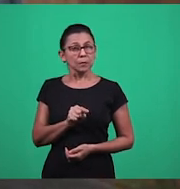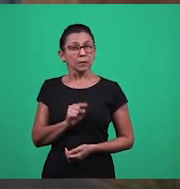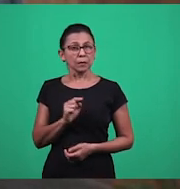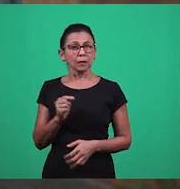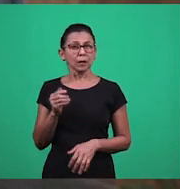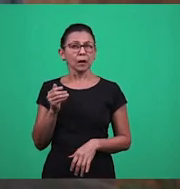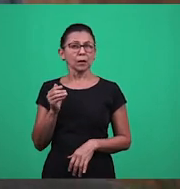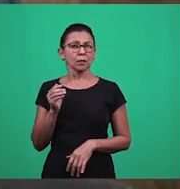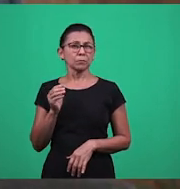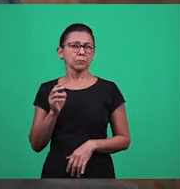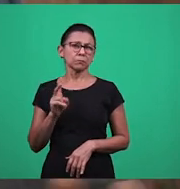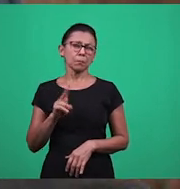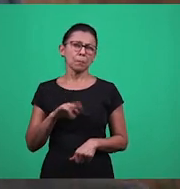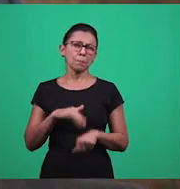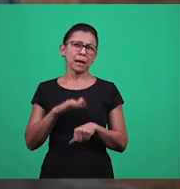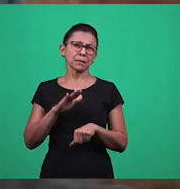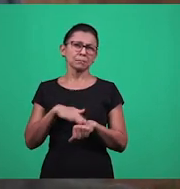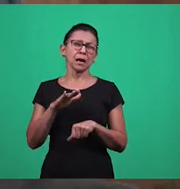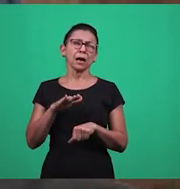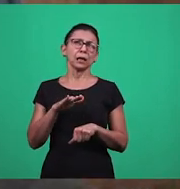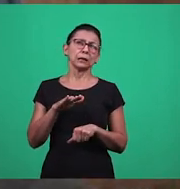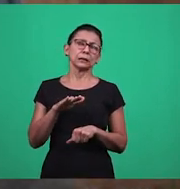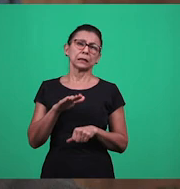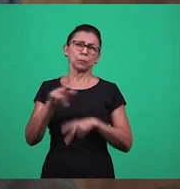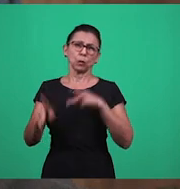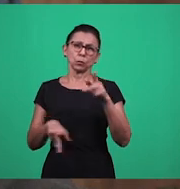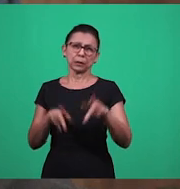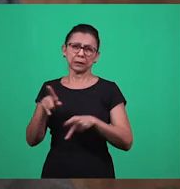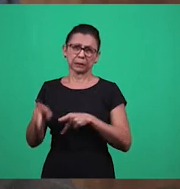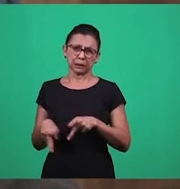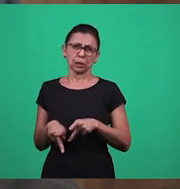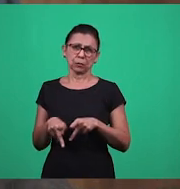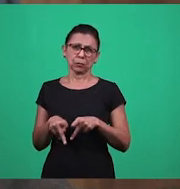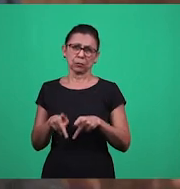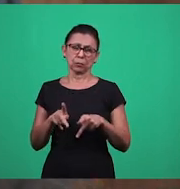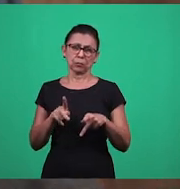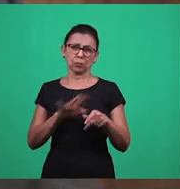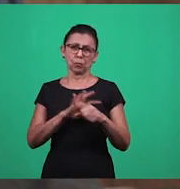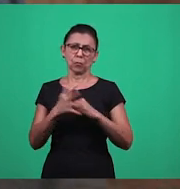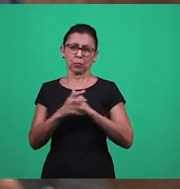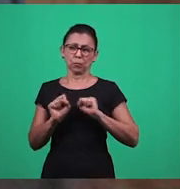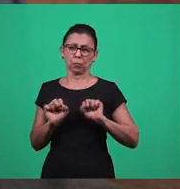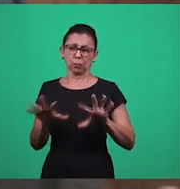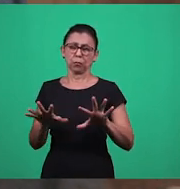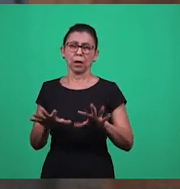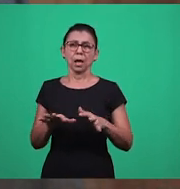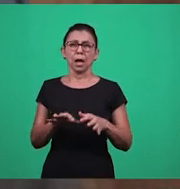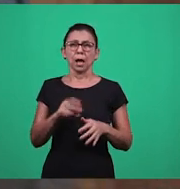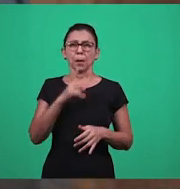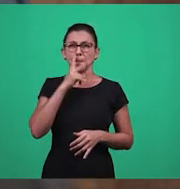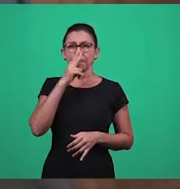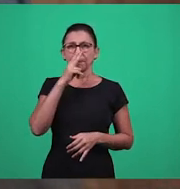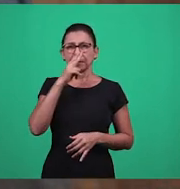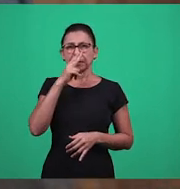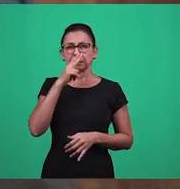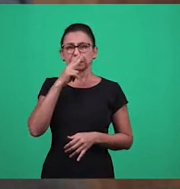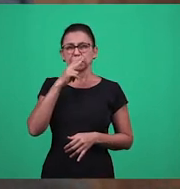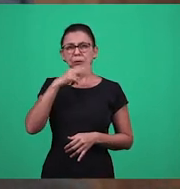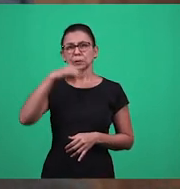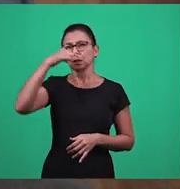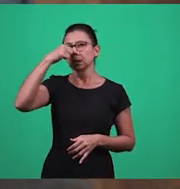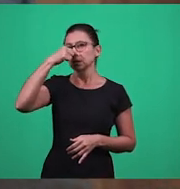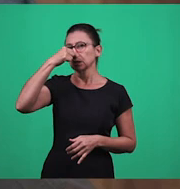frequente, que acomete cerca de 80% da população, é um sintoma bem parecido com o de um resfriado, de uma